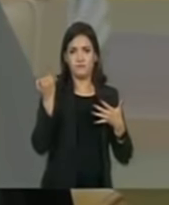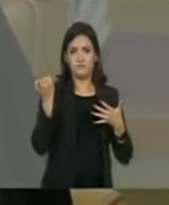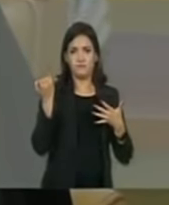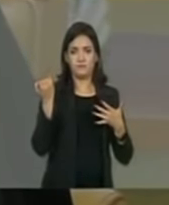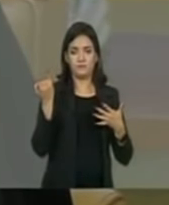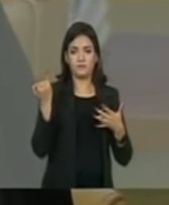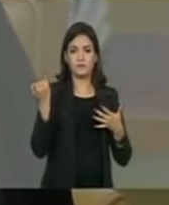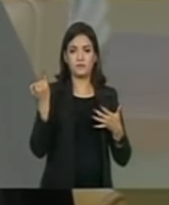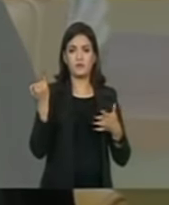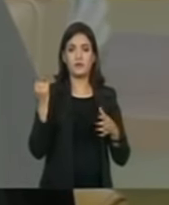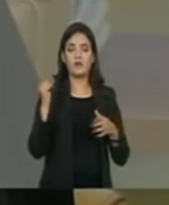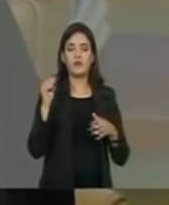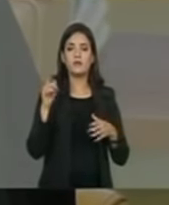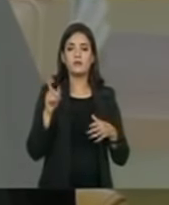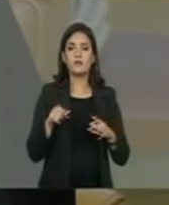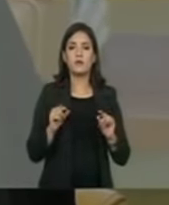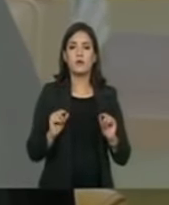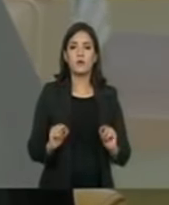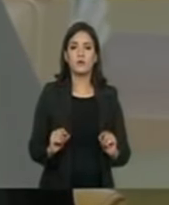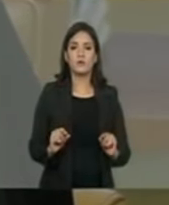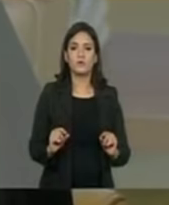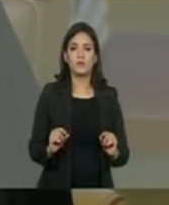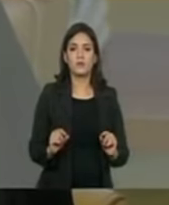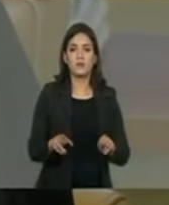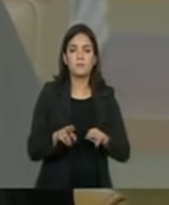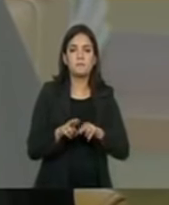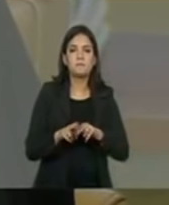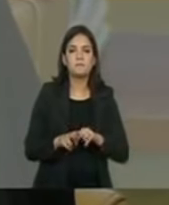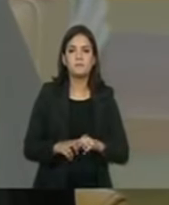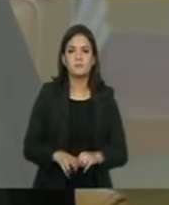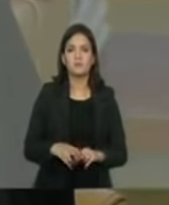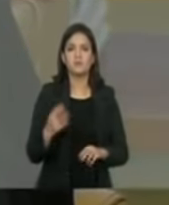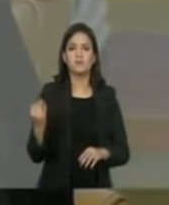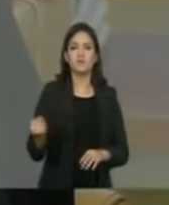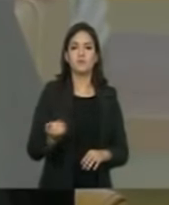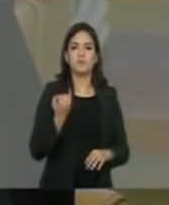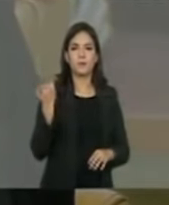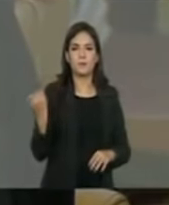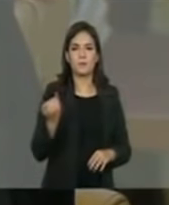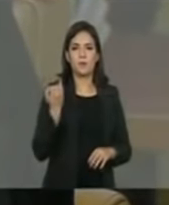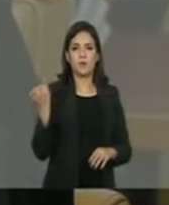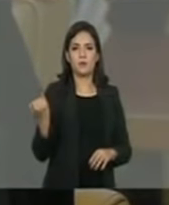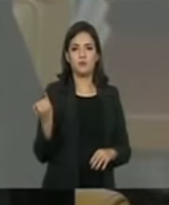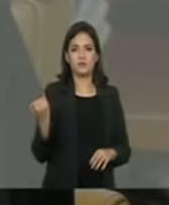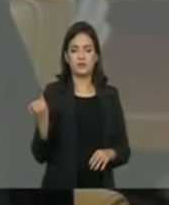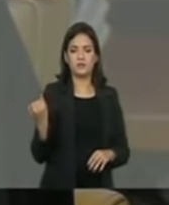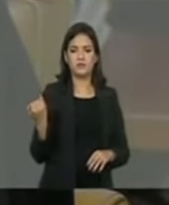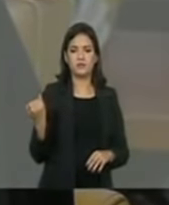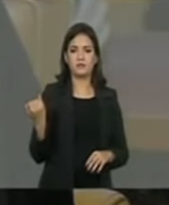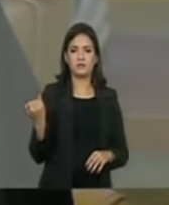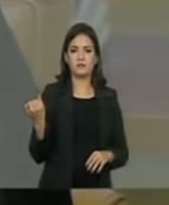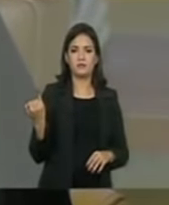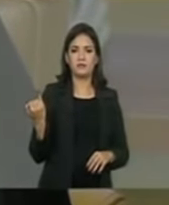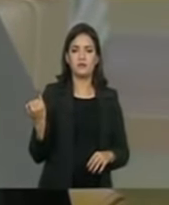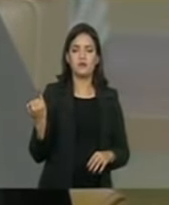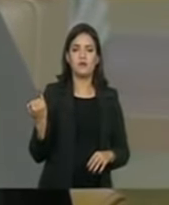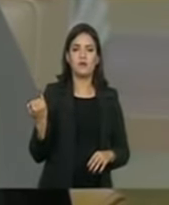dentre os quais avultam por sua inquestionável importância às seguintes e essenciais